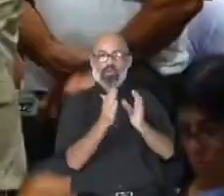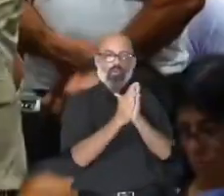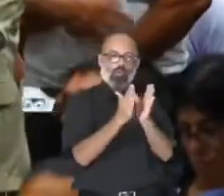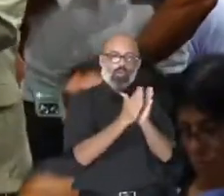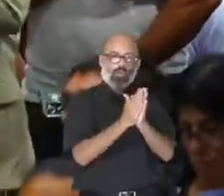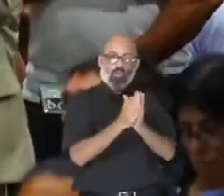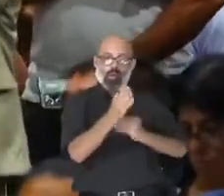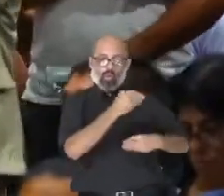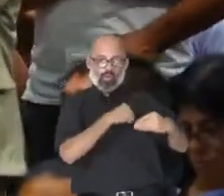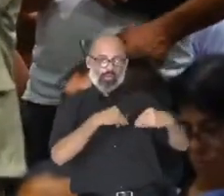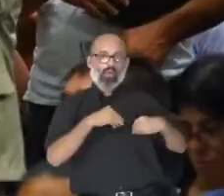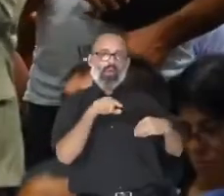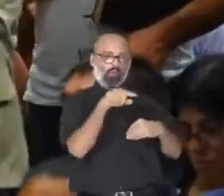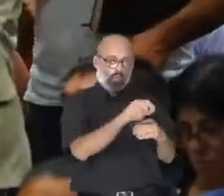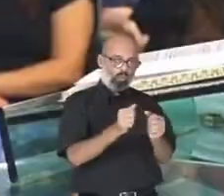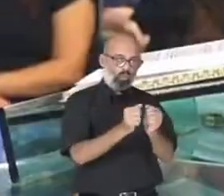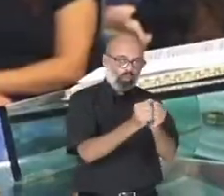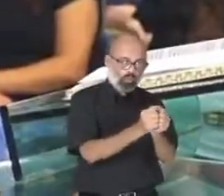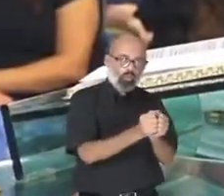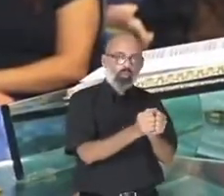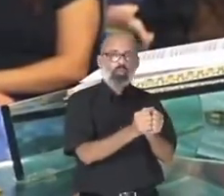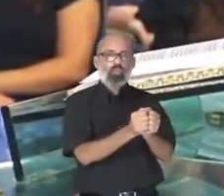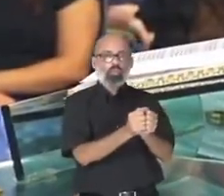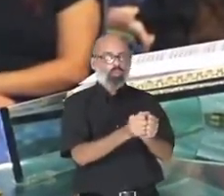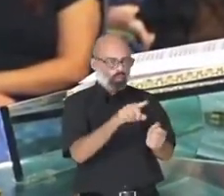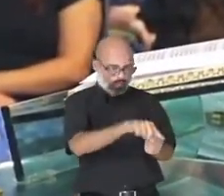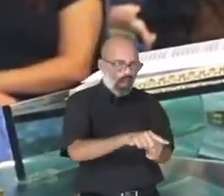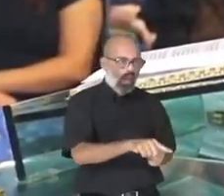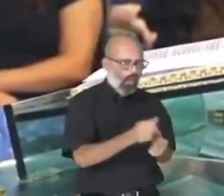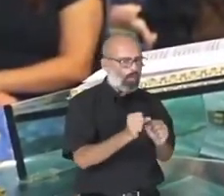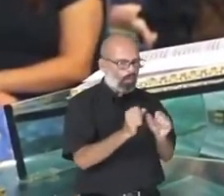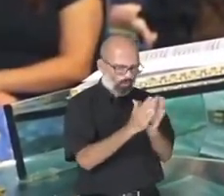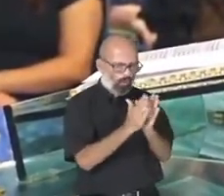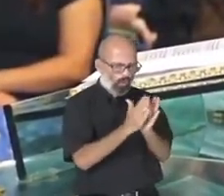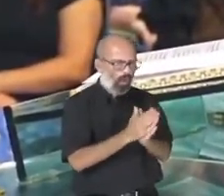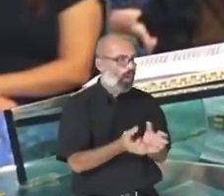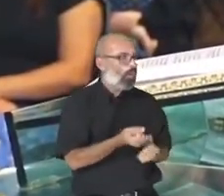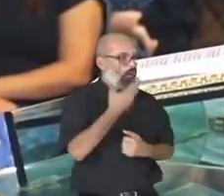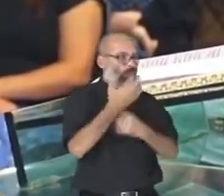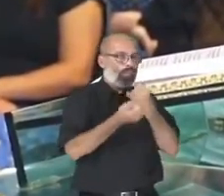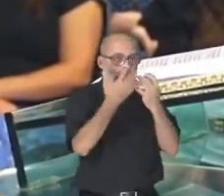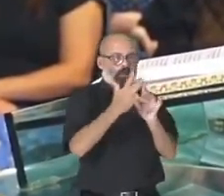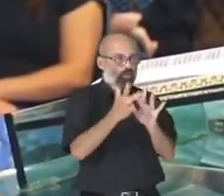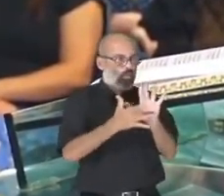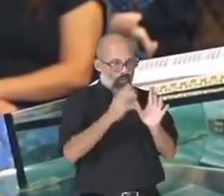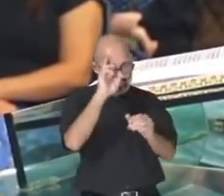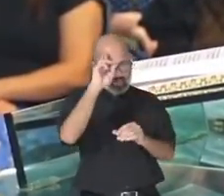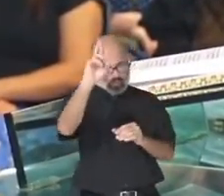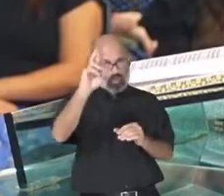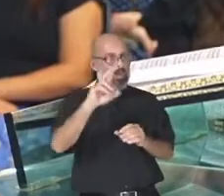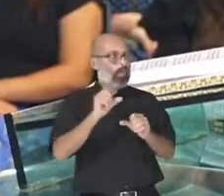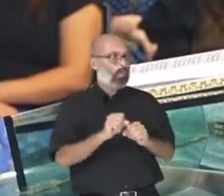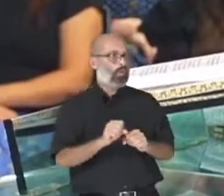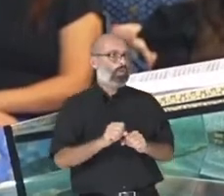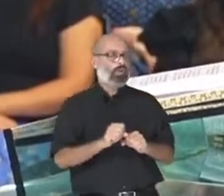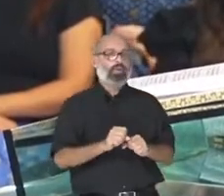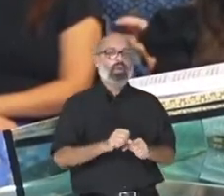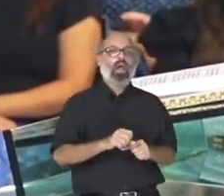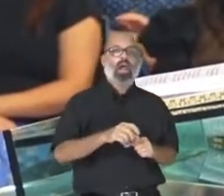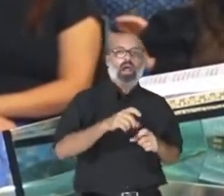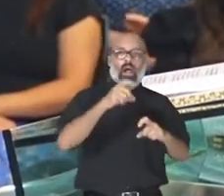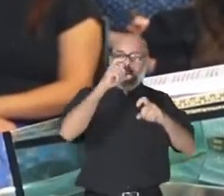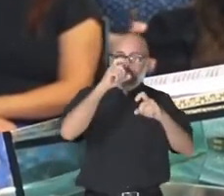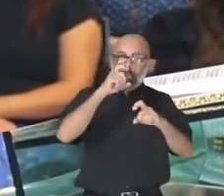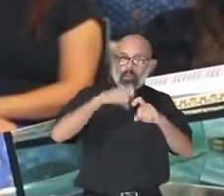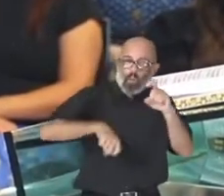do pecador com ela, e fazer essa pessoa confessar que Jesus é o Senhor, aquela pessoa pode ter sido assassina, prostituta, pode